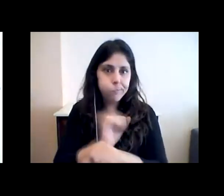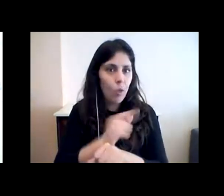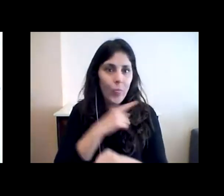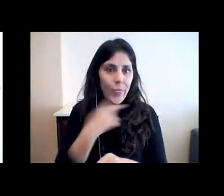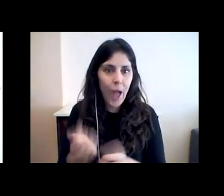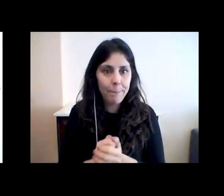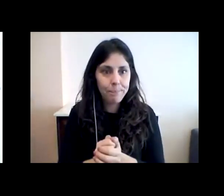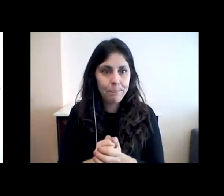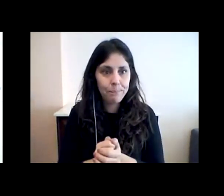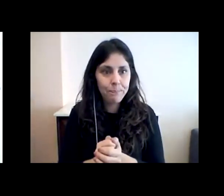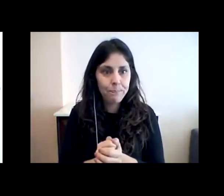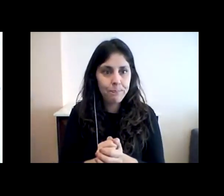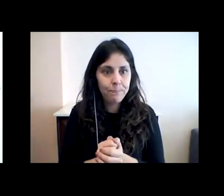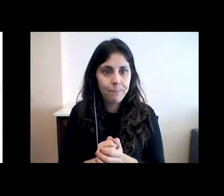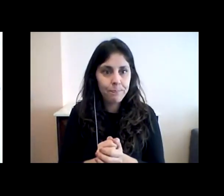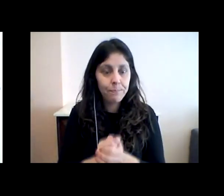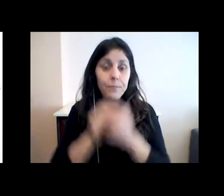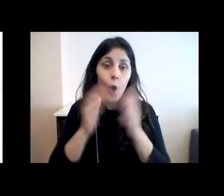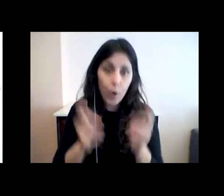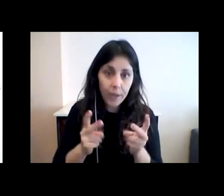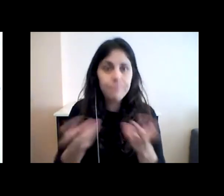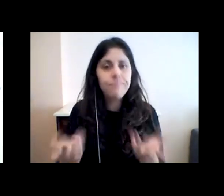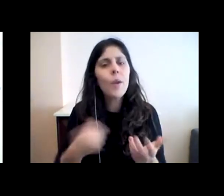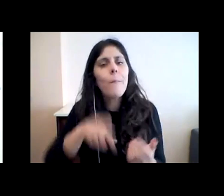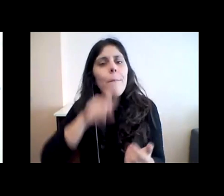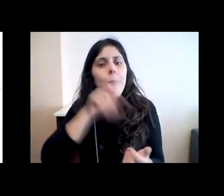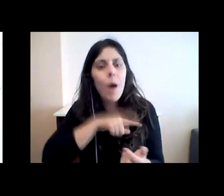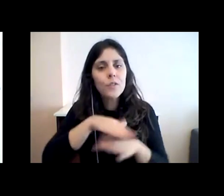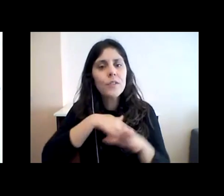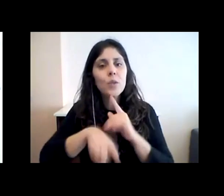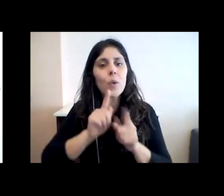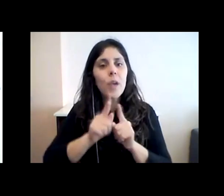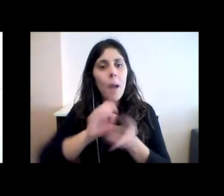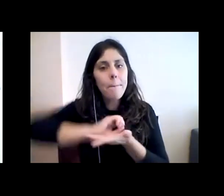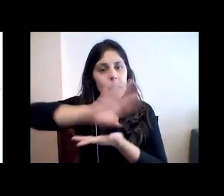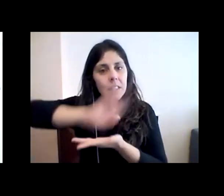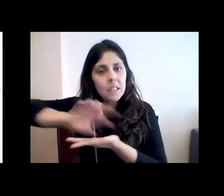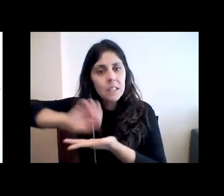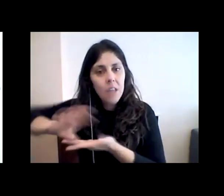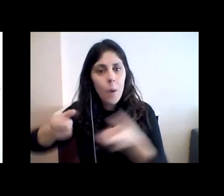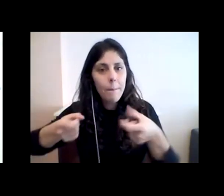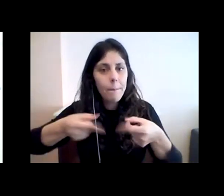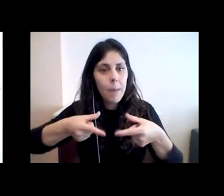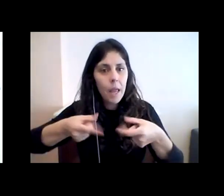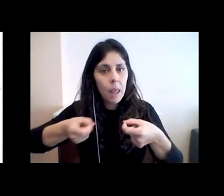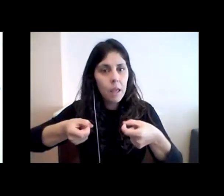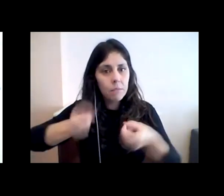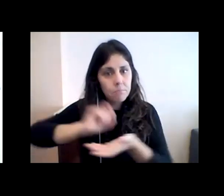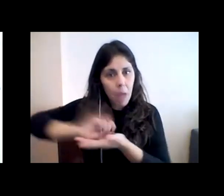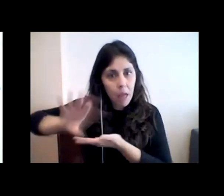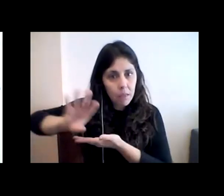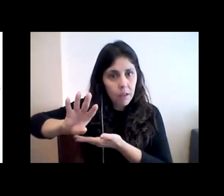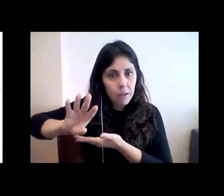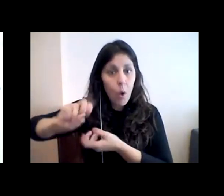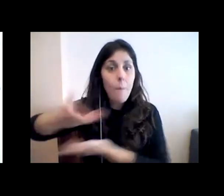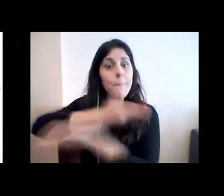fazer era encaminhar-lhe a apresentação por correio eletrónico e pedir-lhe que compartilhe. Ou então